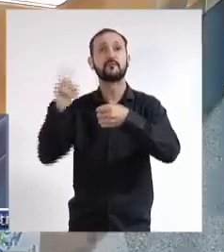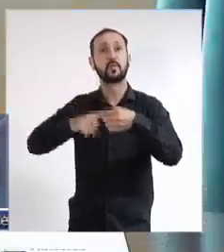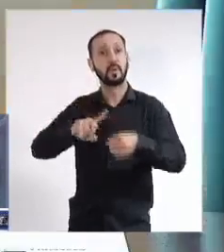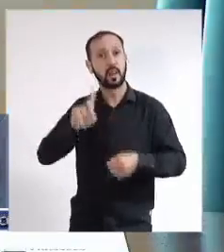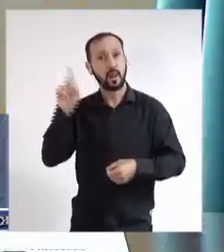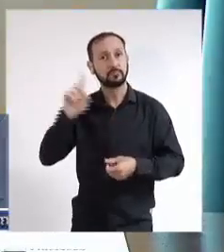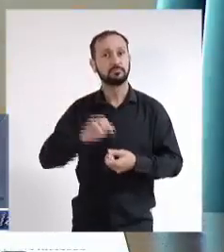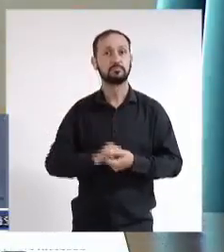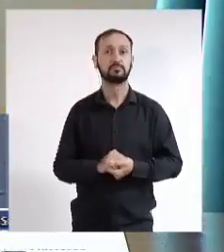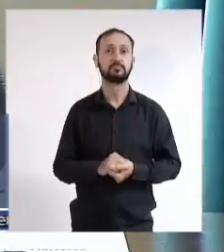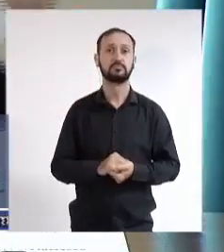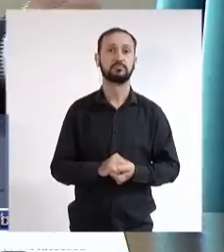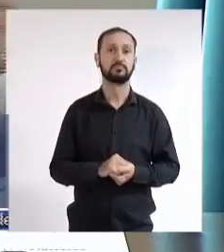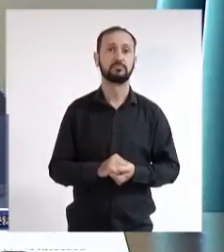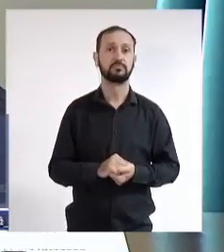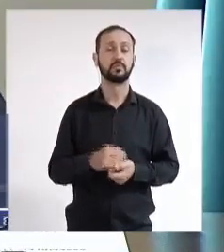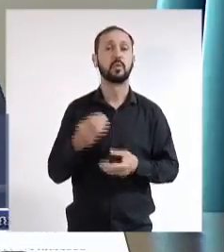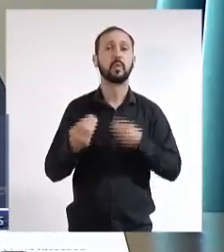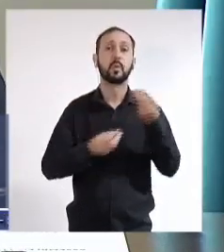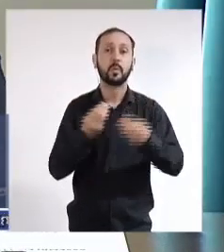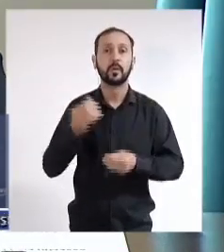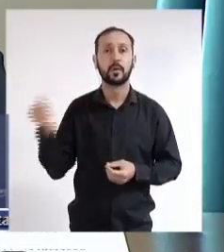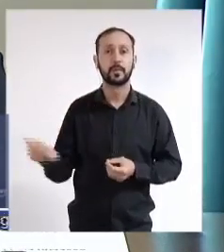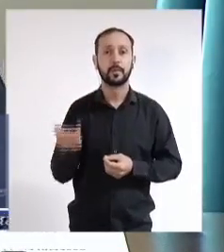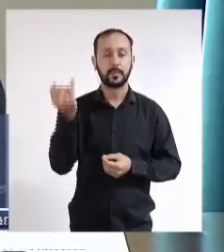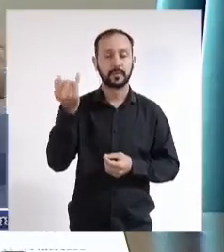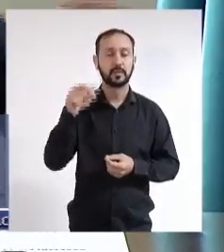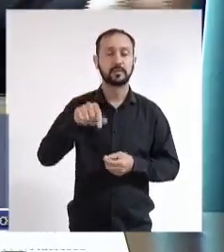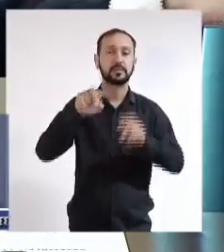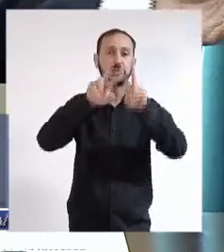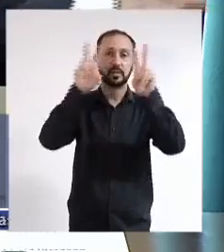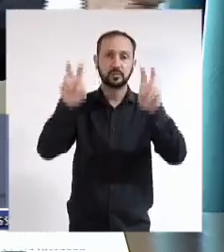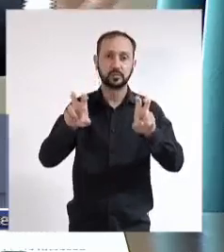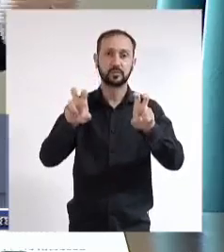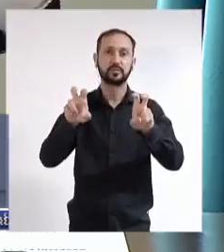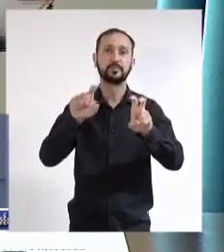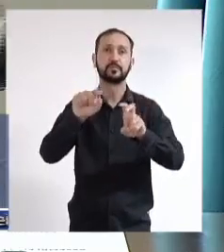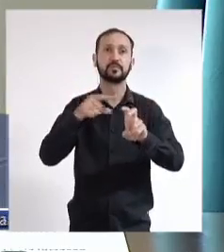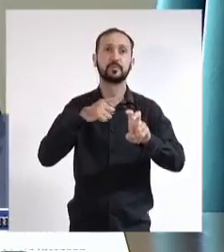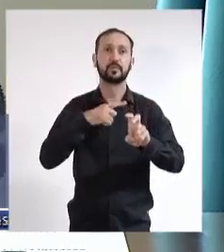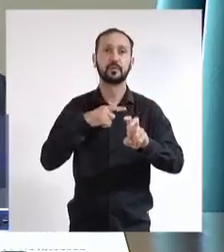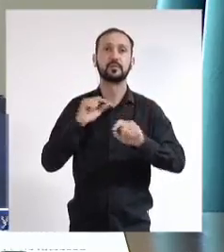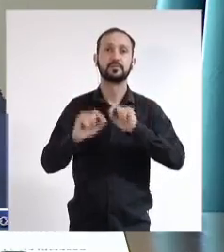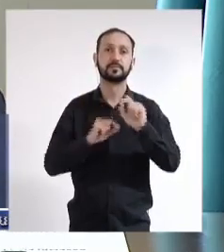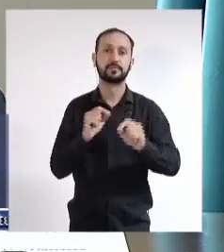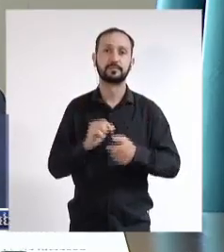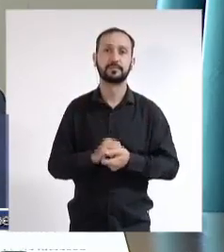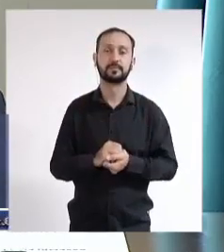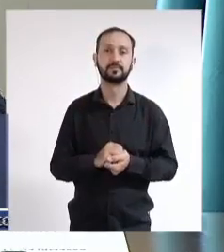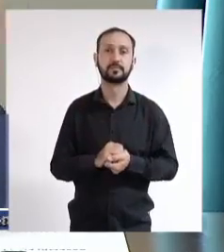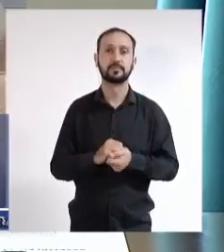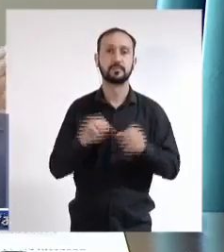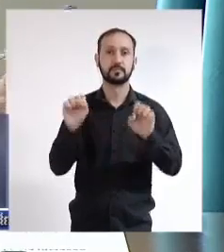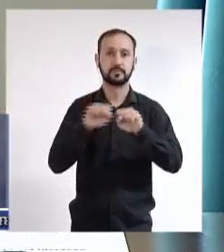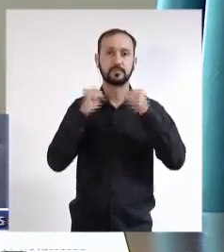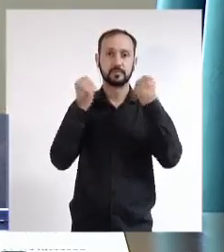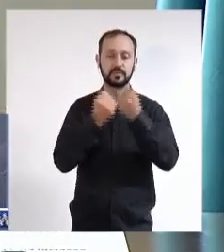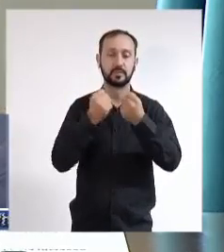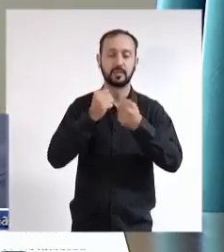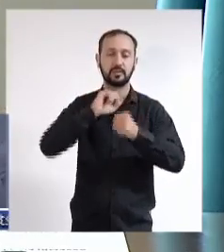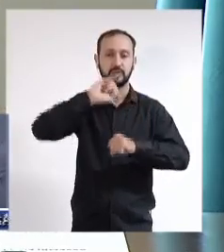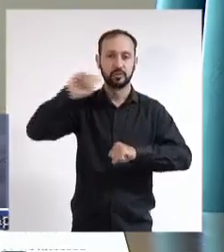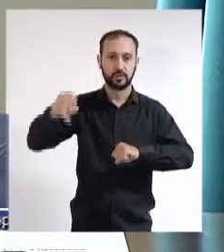ressaltar como é pertinente esse assunto que foi marcado essa em um seminário lá em